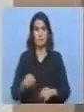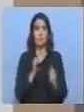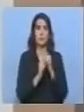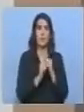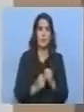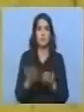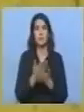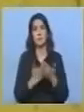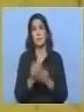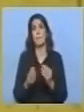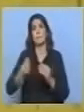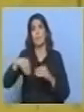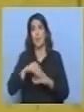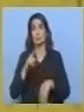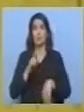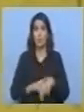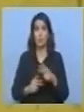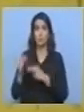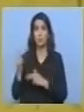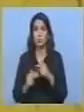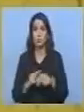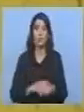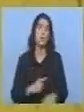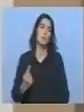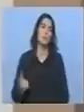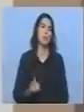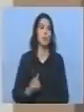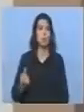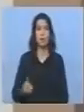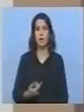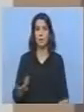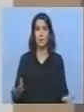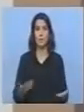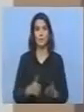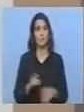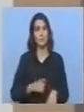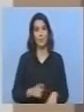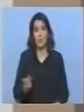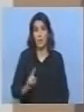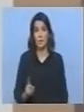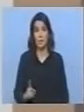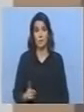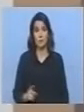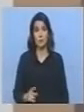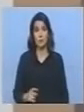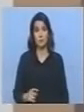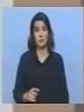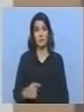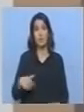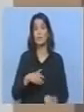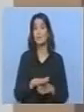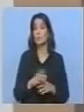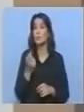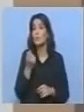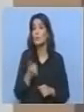burocracia associada, mais o tempo de construção, demora muito tempo. Nós estamos numa situação melhor que a maior parte,